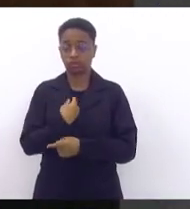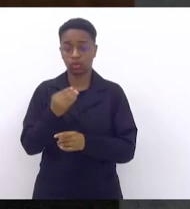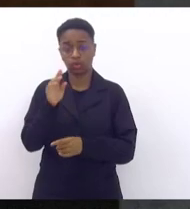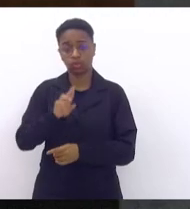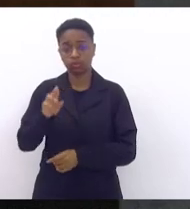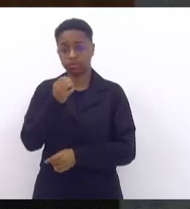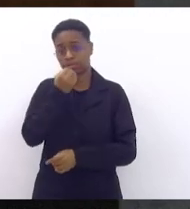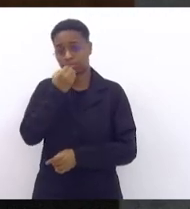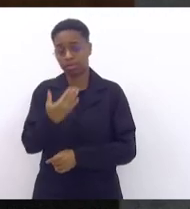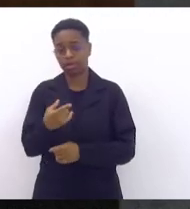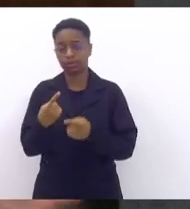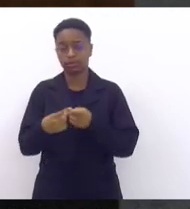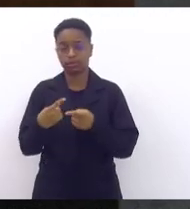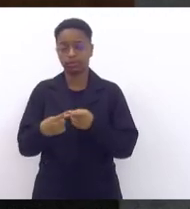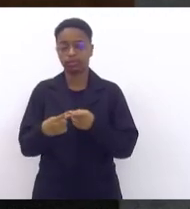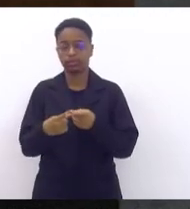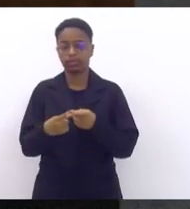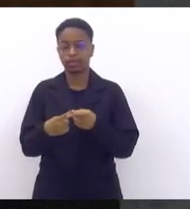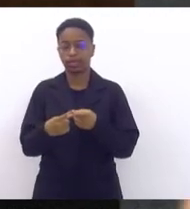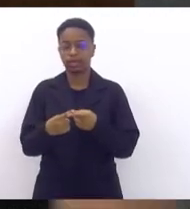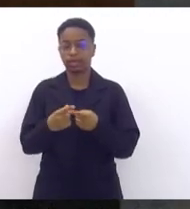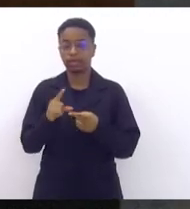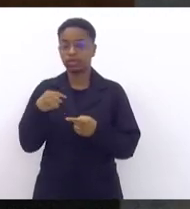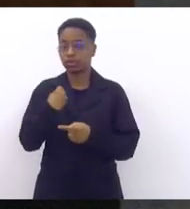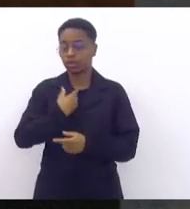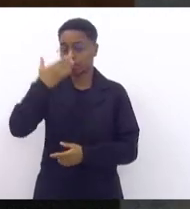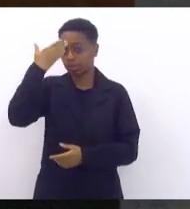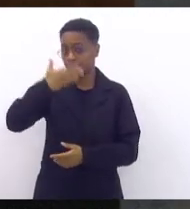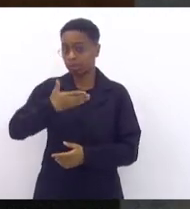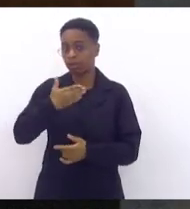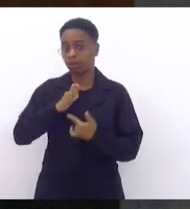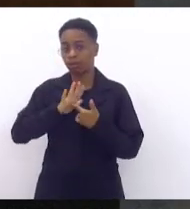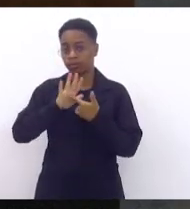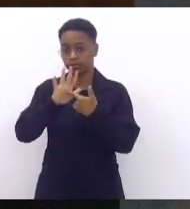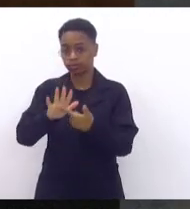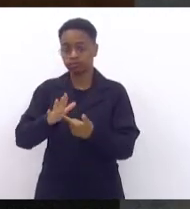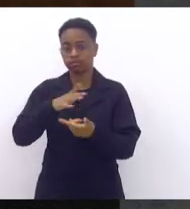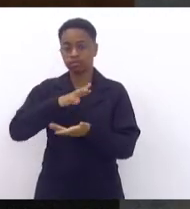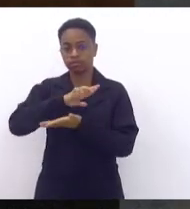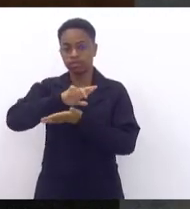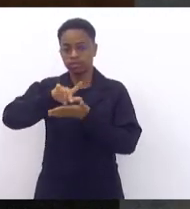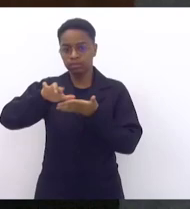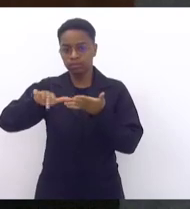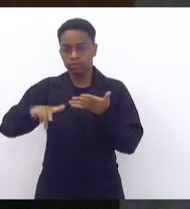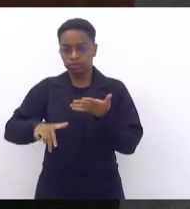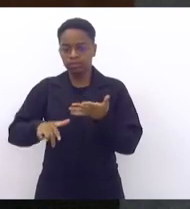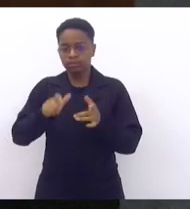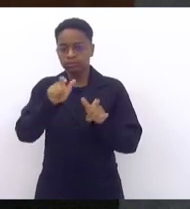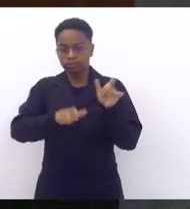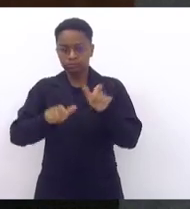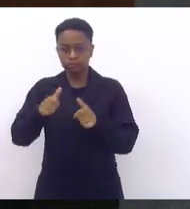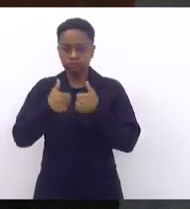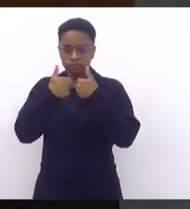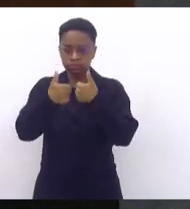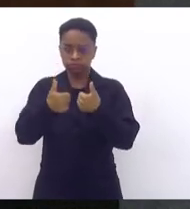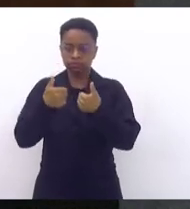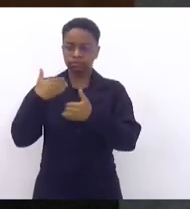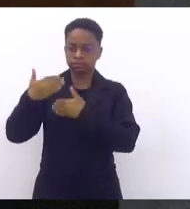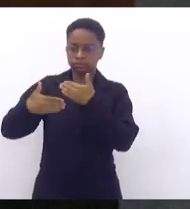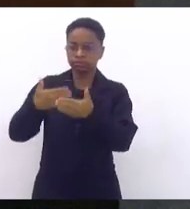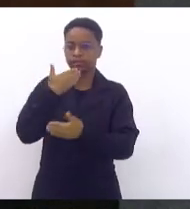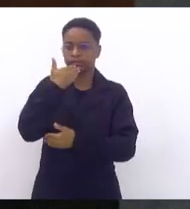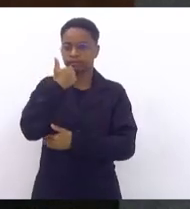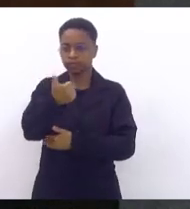aplicado, uma vez que nós temos comprovadamente, Tia Ju, vários e vários casos bem-sucedidos de